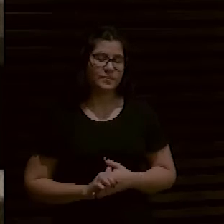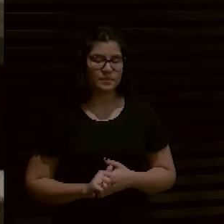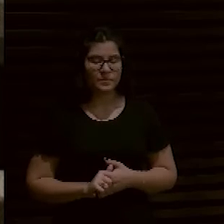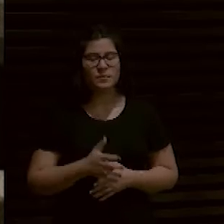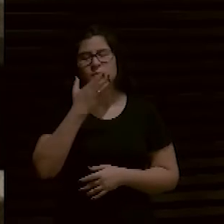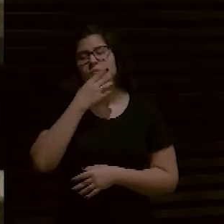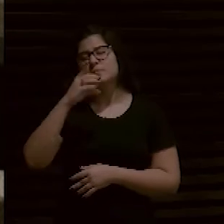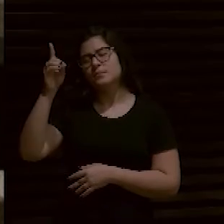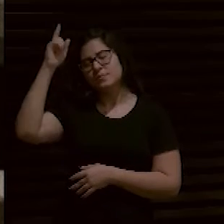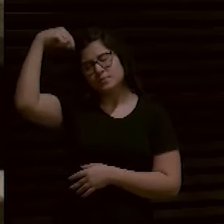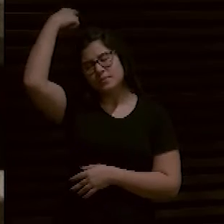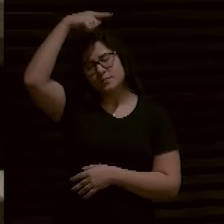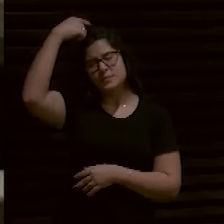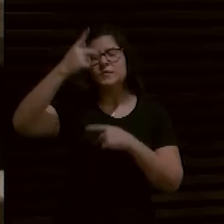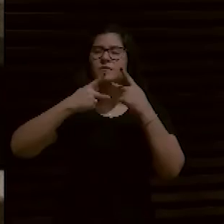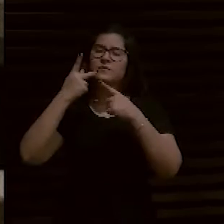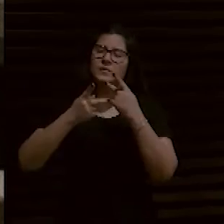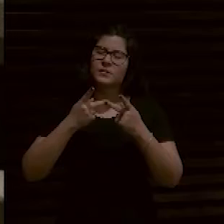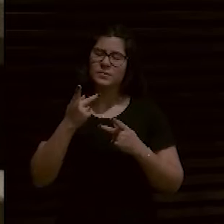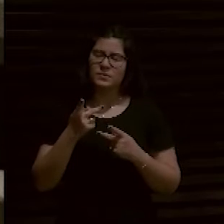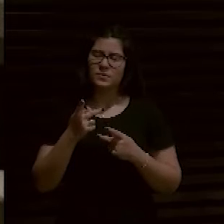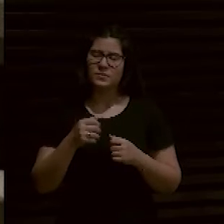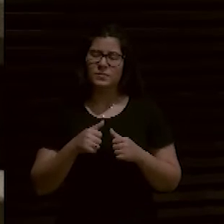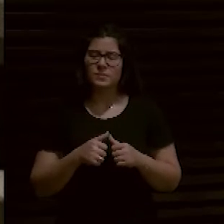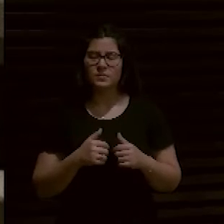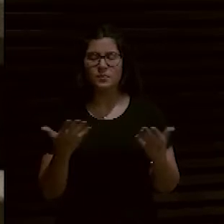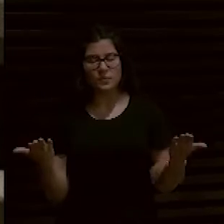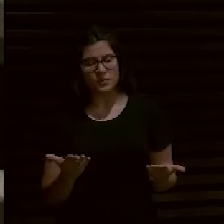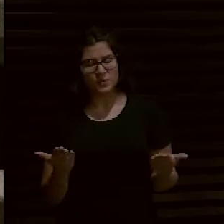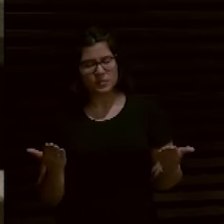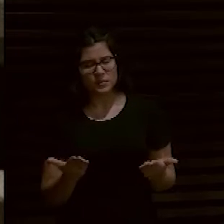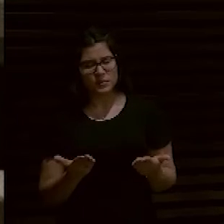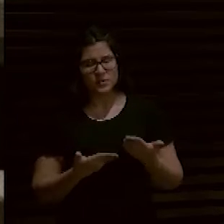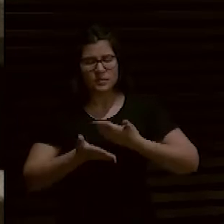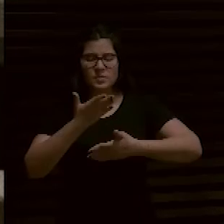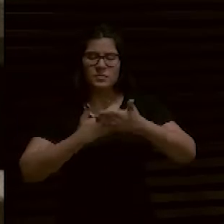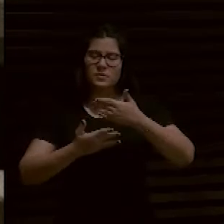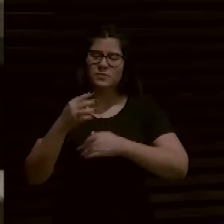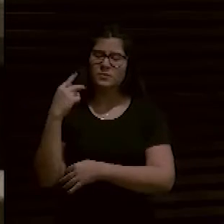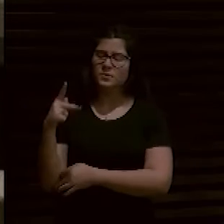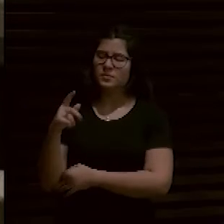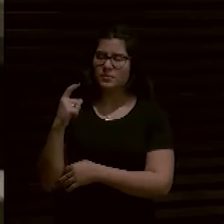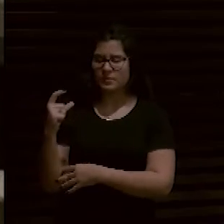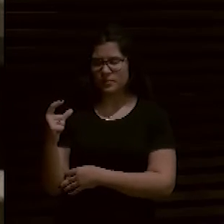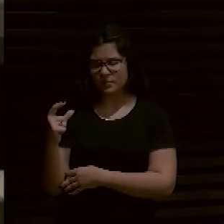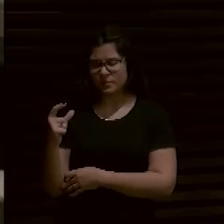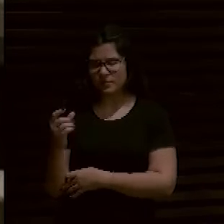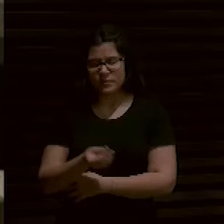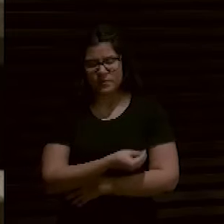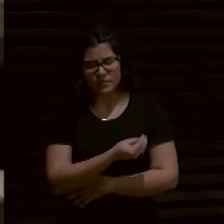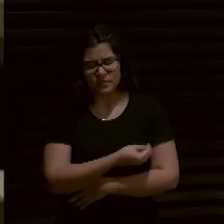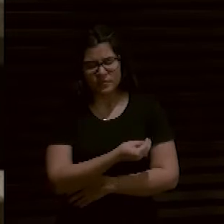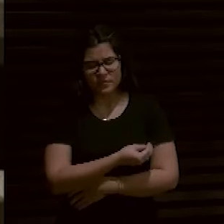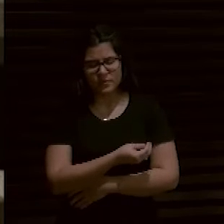Pai Santo, fala-nos nesta manhã por meio da Tua palavra, que é